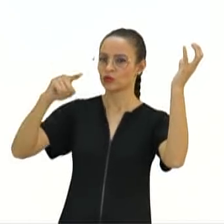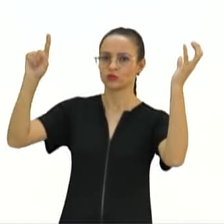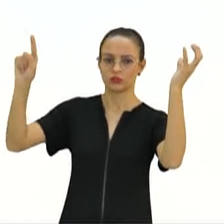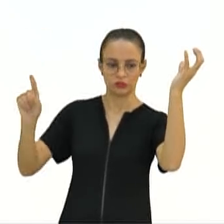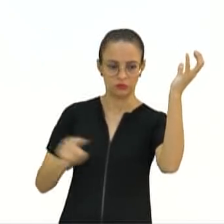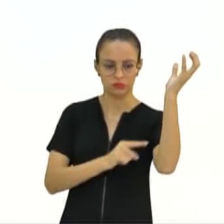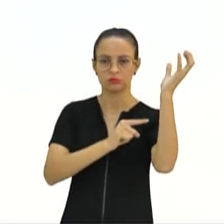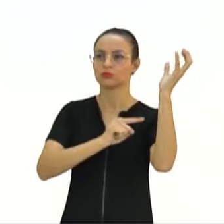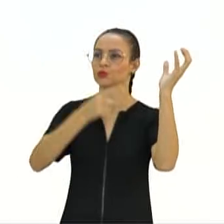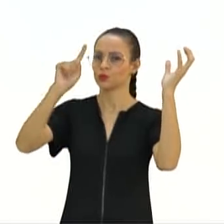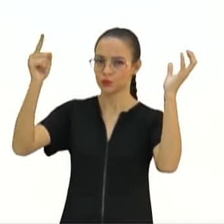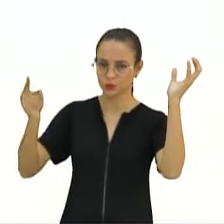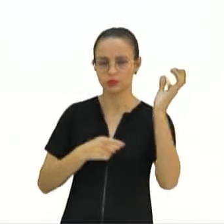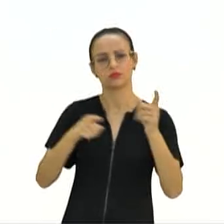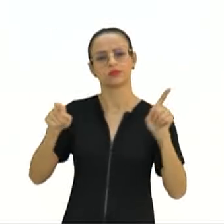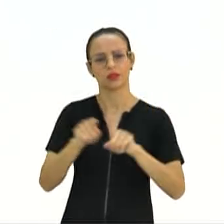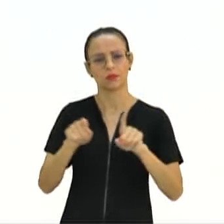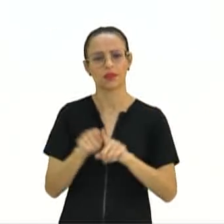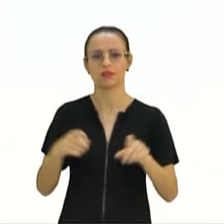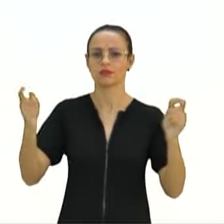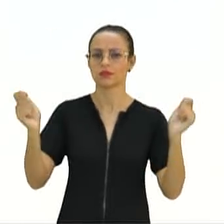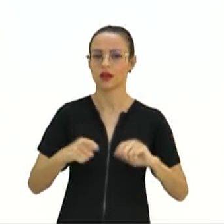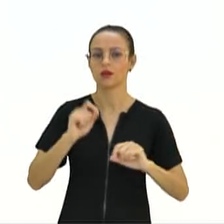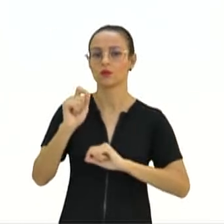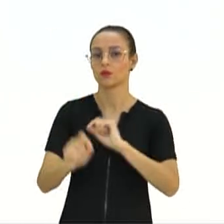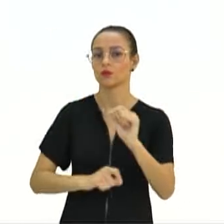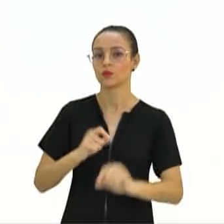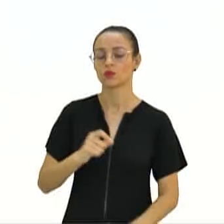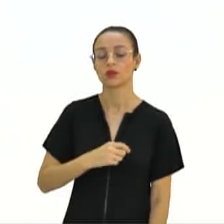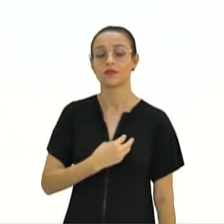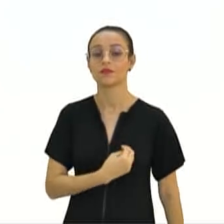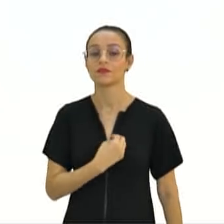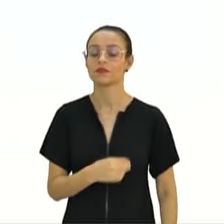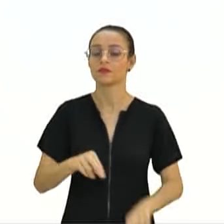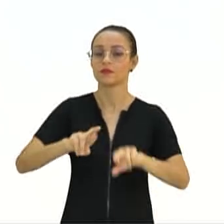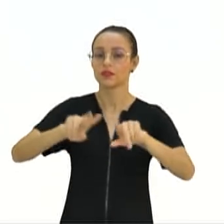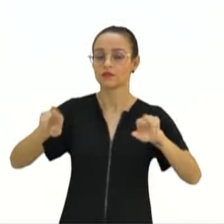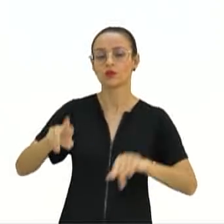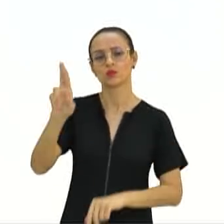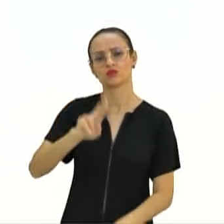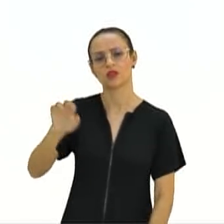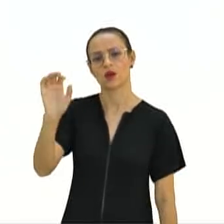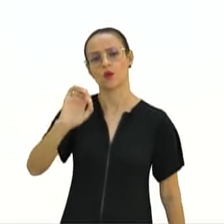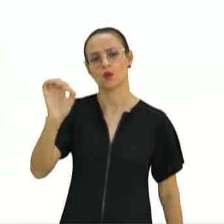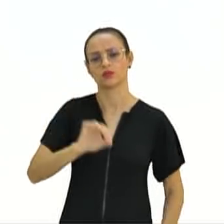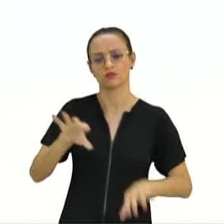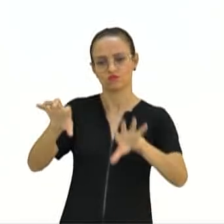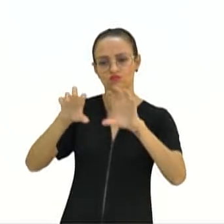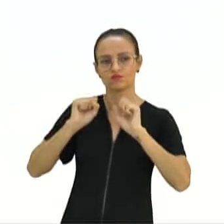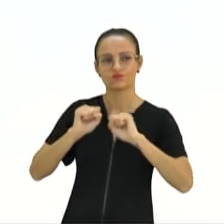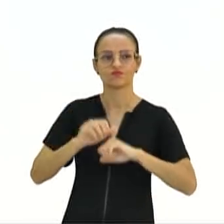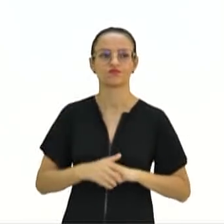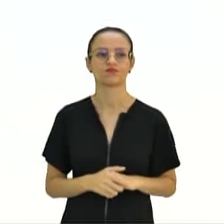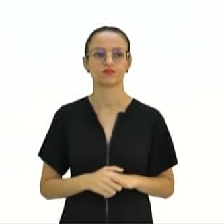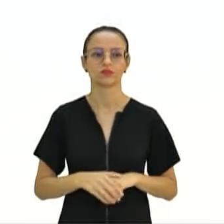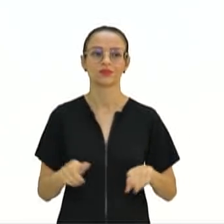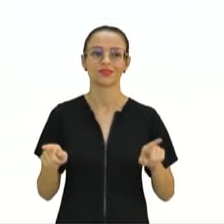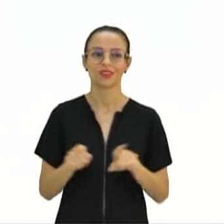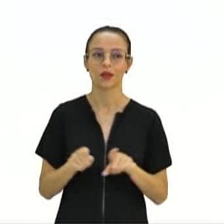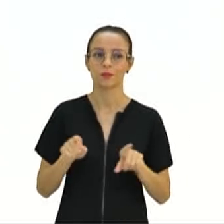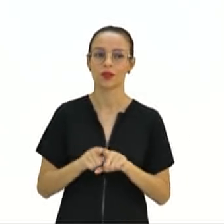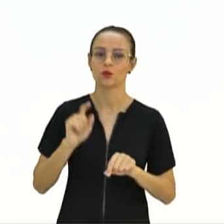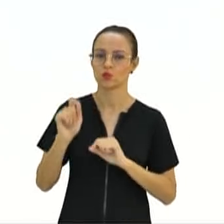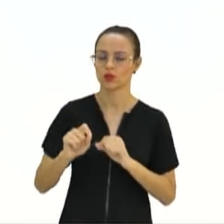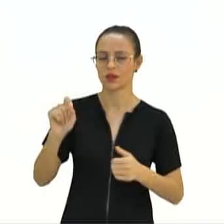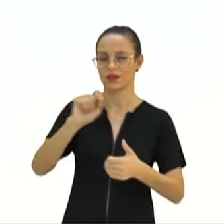oxigênio, também houve a possibilidade da existência dos seres utilizadores desse oxigênio. Muito bem. E existe também uma hipótese